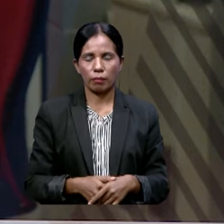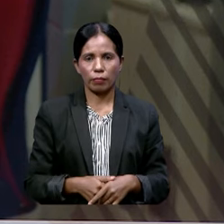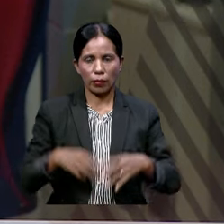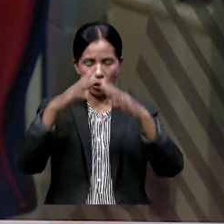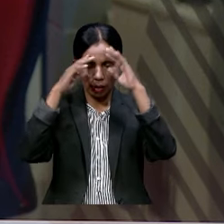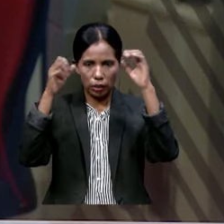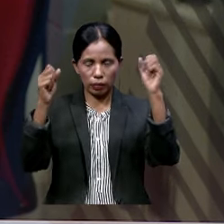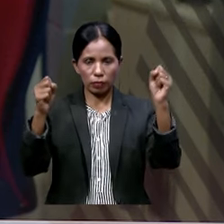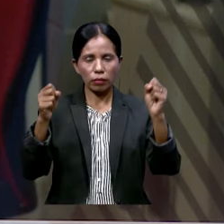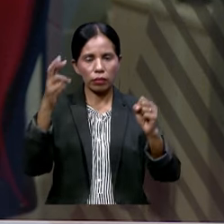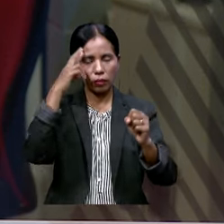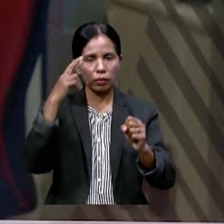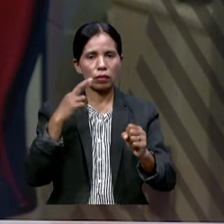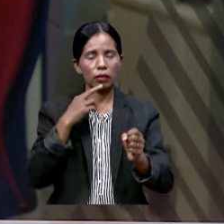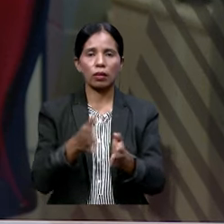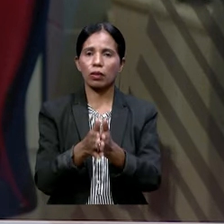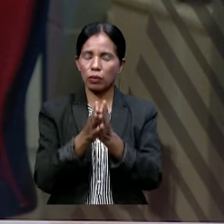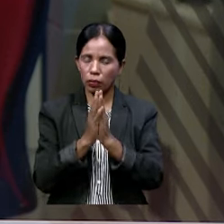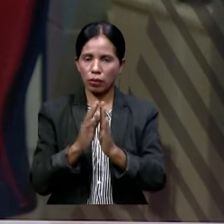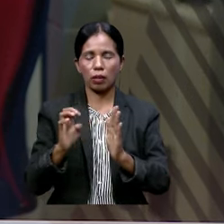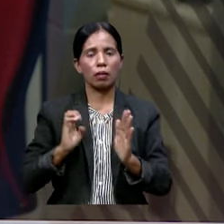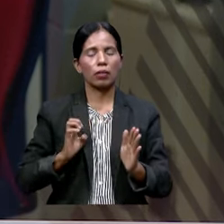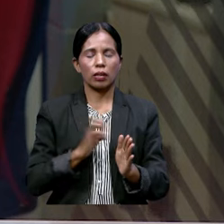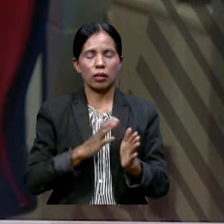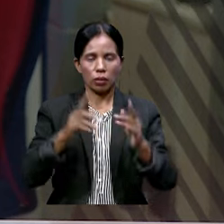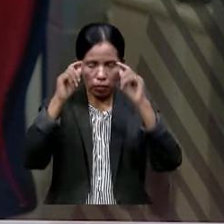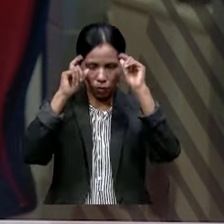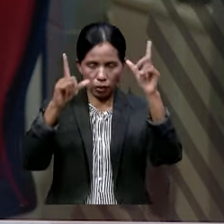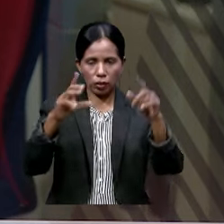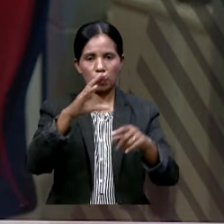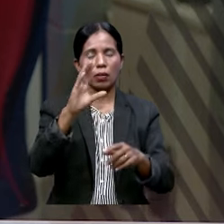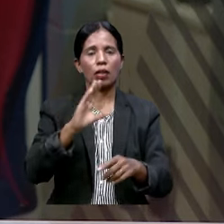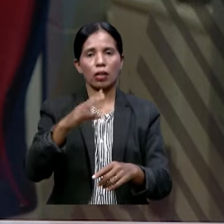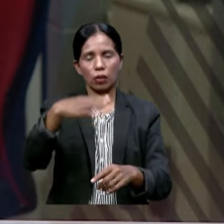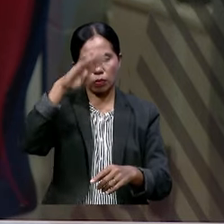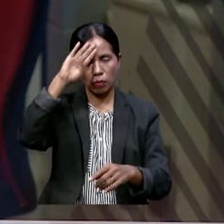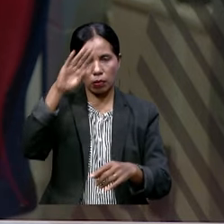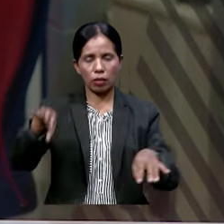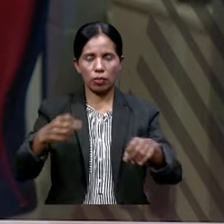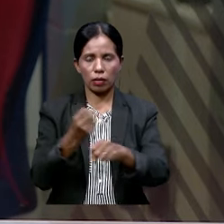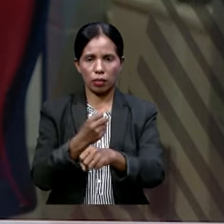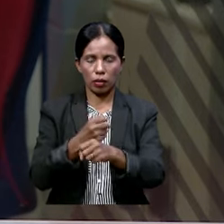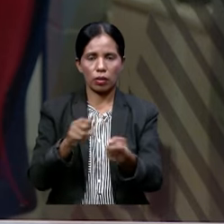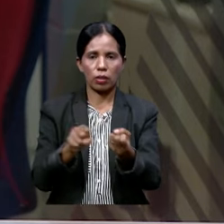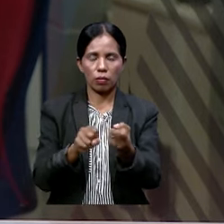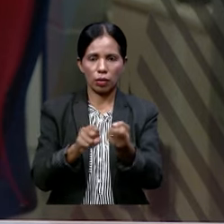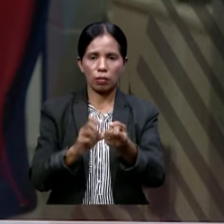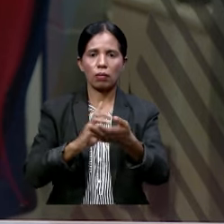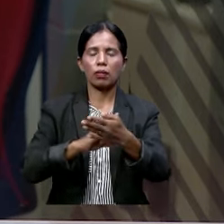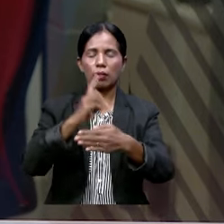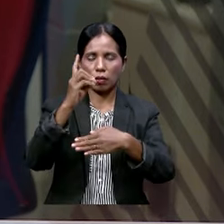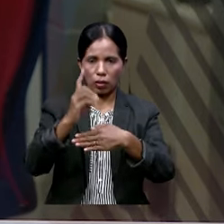Presidente Republika Husu Embaixador Timor-Leste ba Cuba no CPLP, serviço makas hori contribui ba